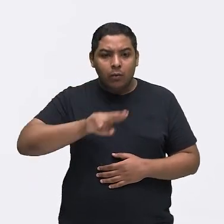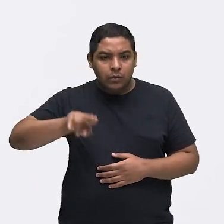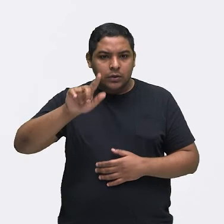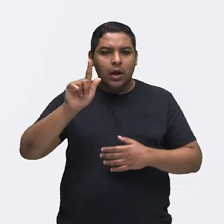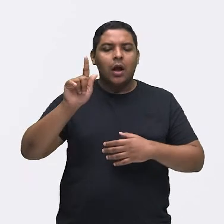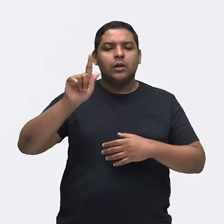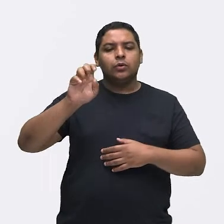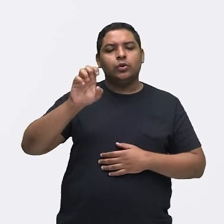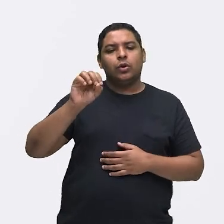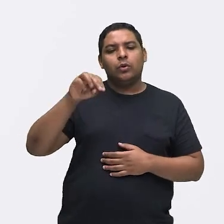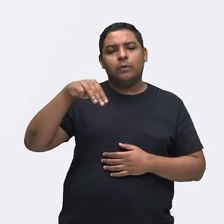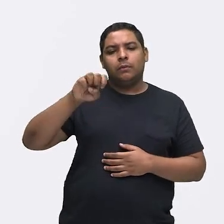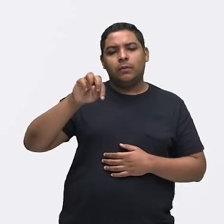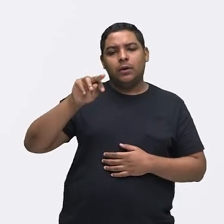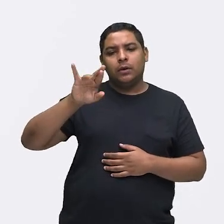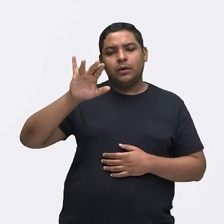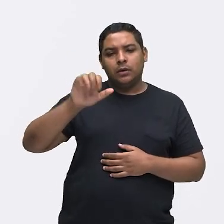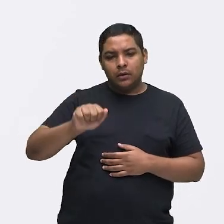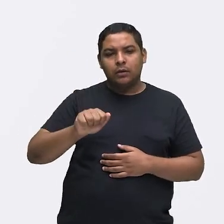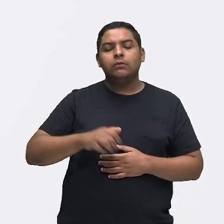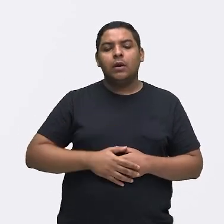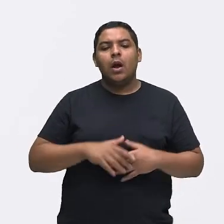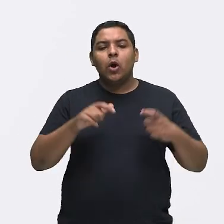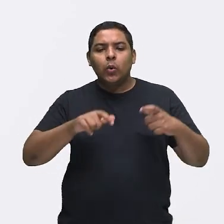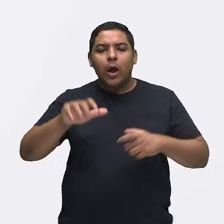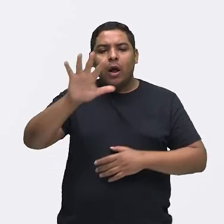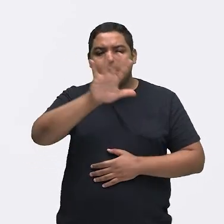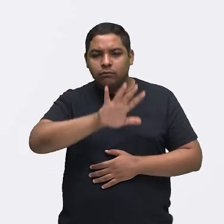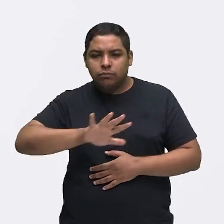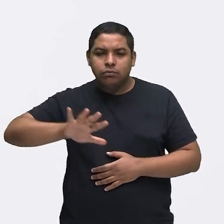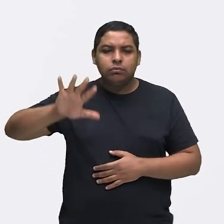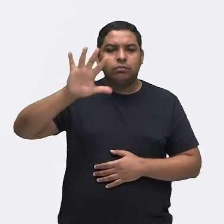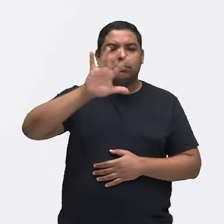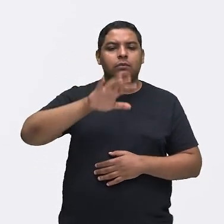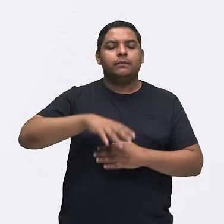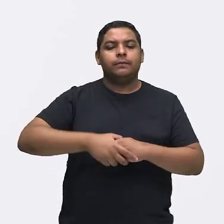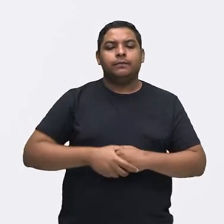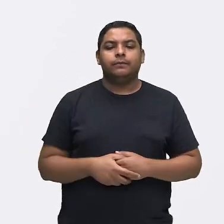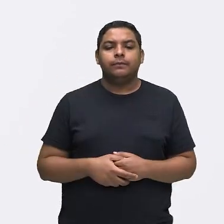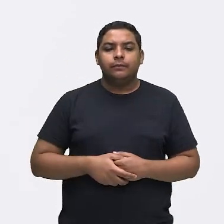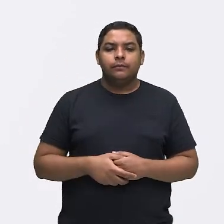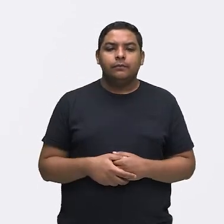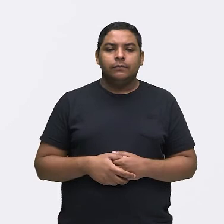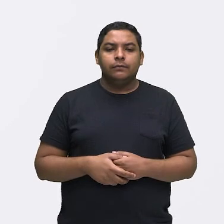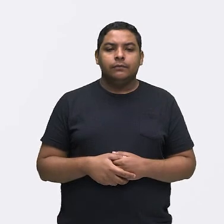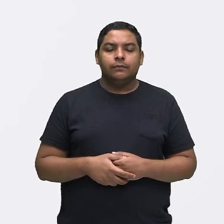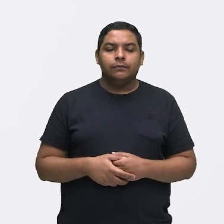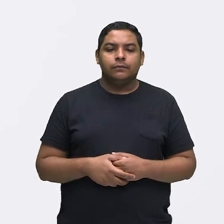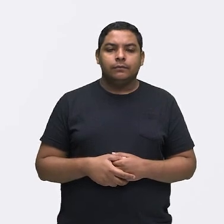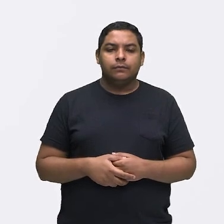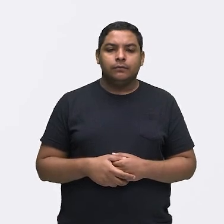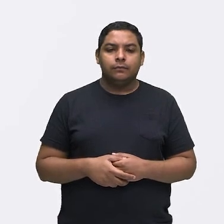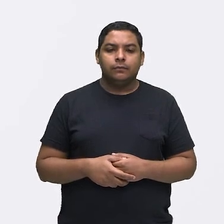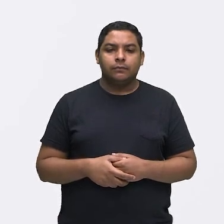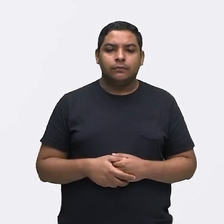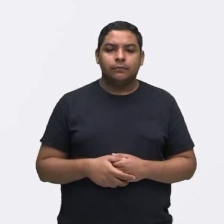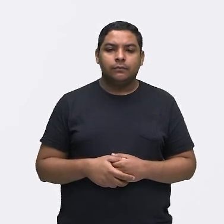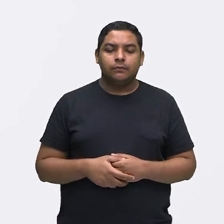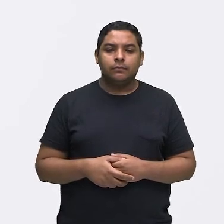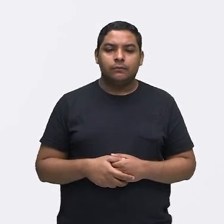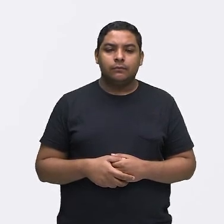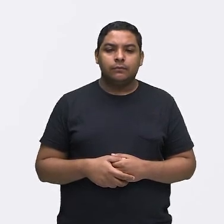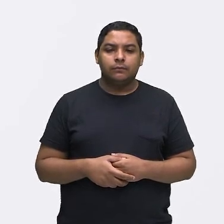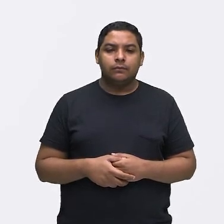para determinar um lugar no plano e no espaço. Então, aqui a primeira, aquele que sua forma...